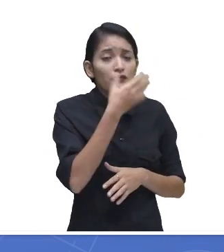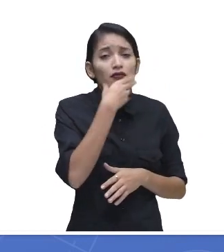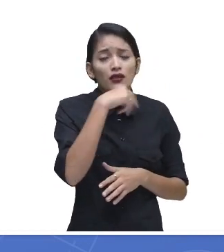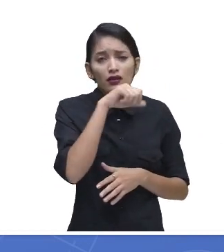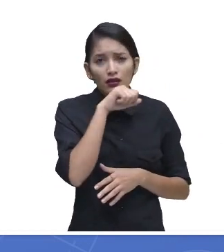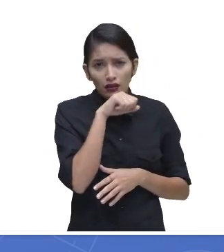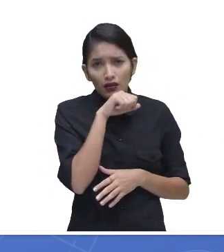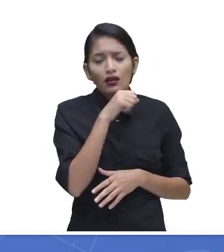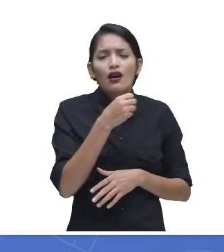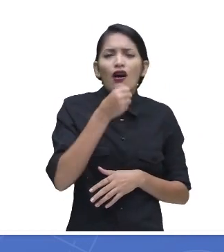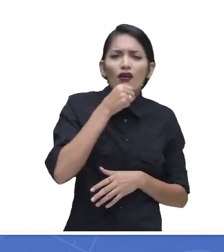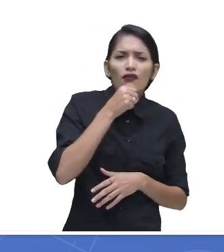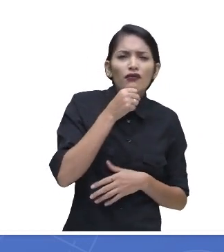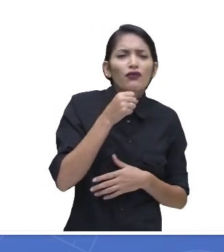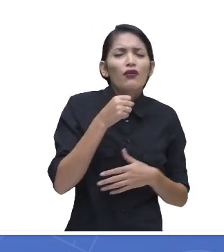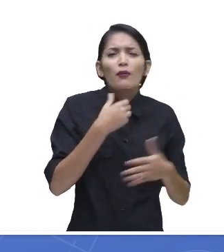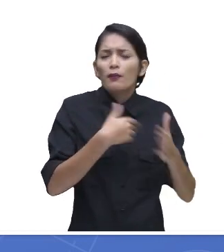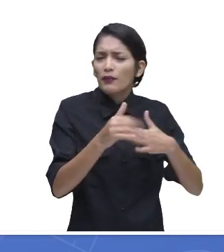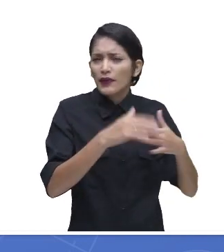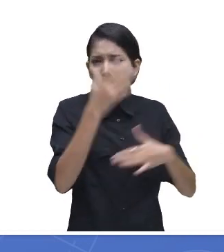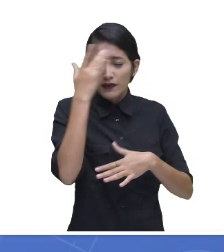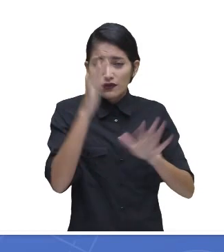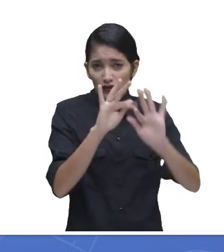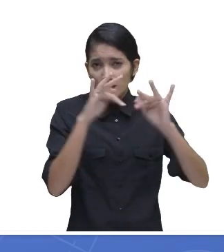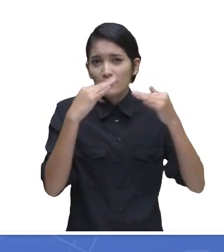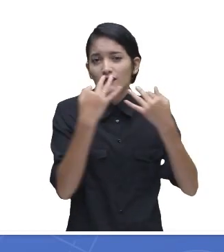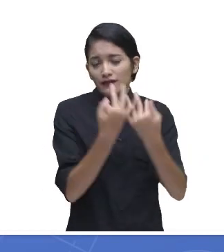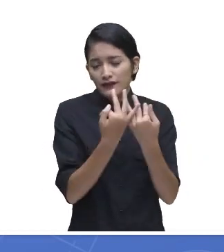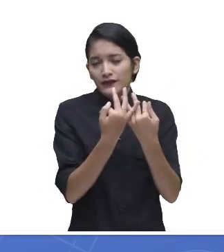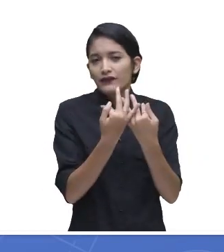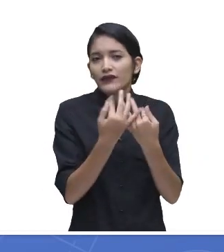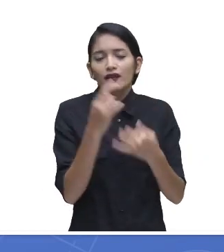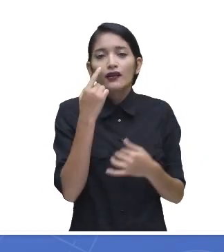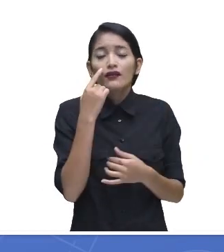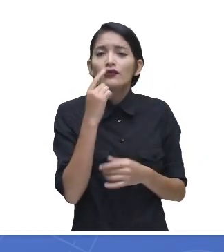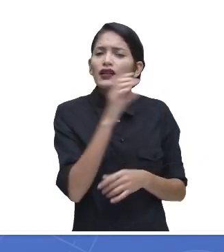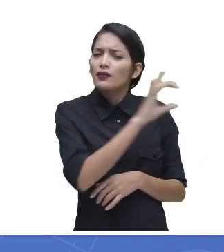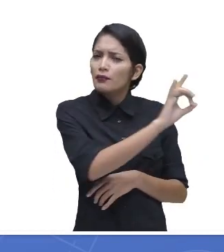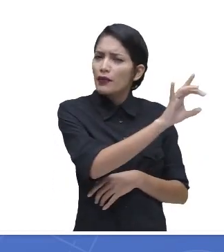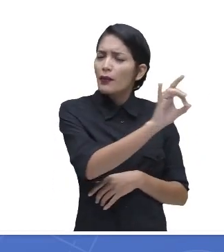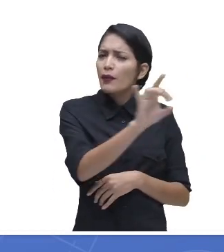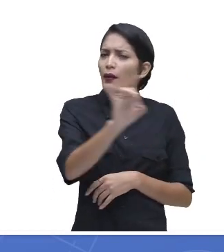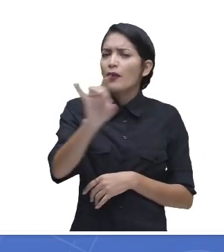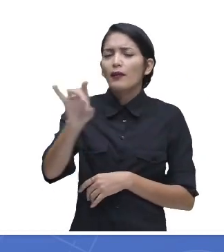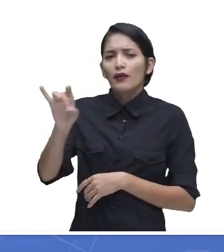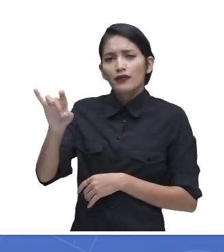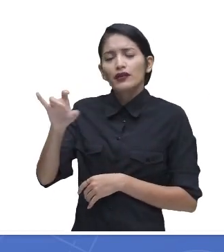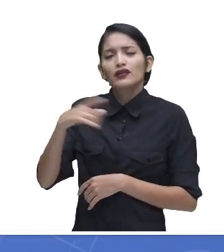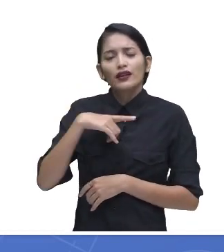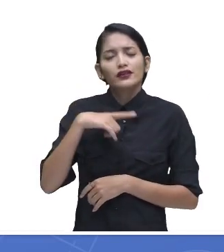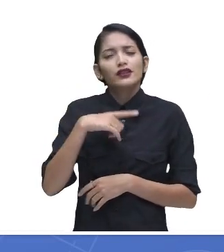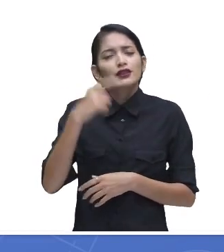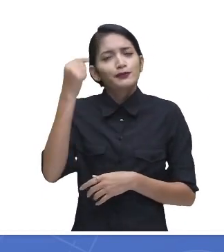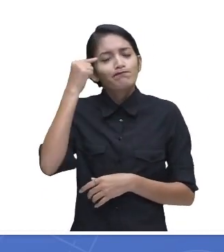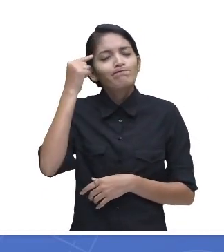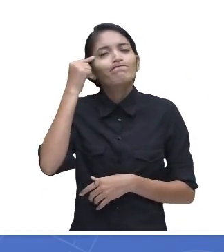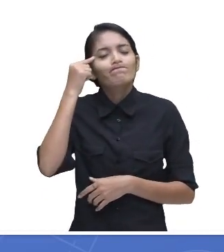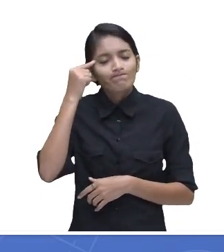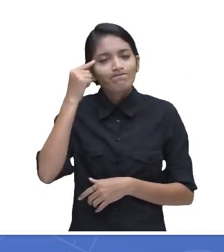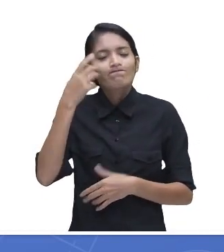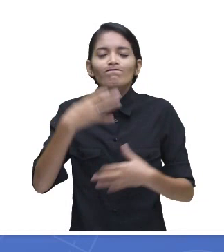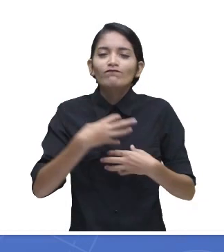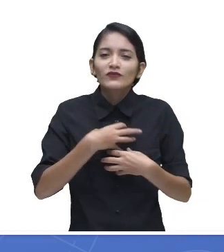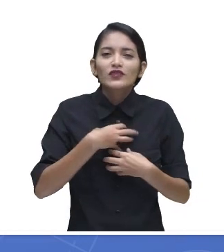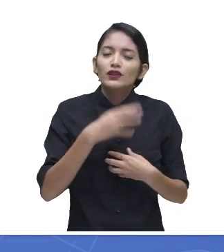o seu irmão, alguém da sua família, você vai ver que cada um vai ter uma leitura, né? Vai ter uma maneira